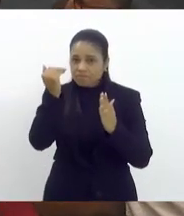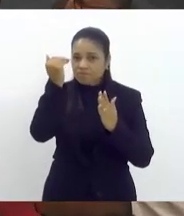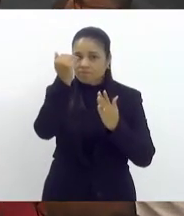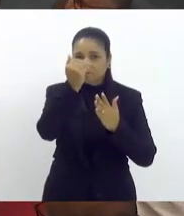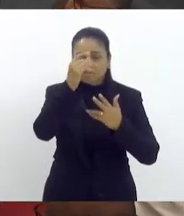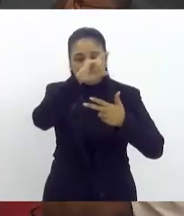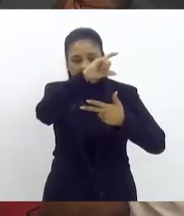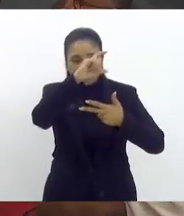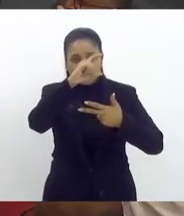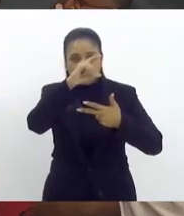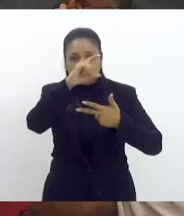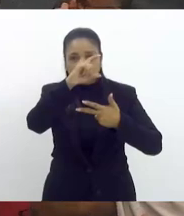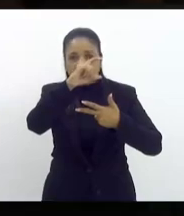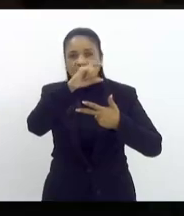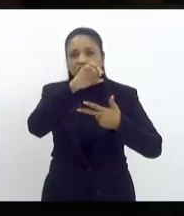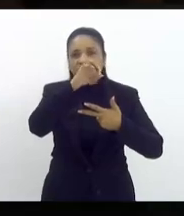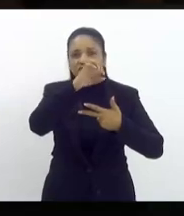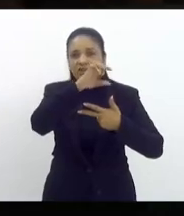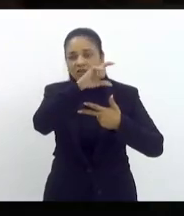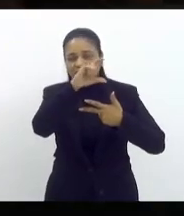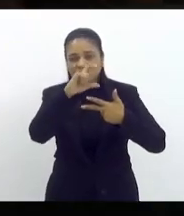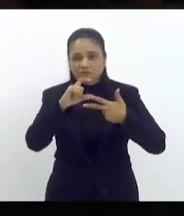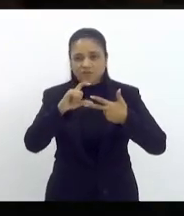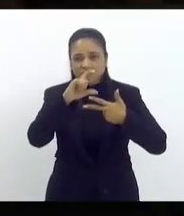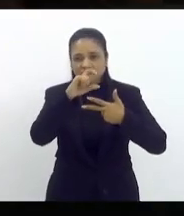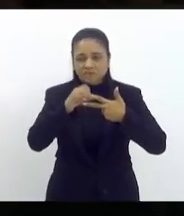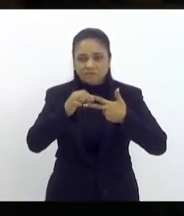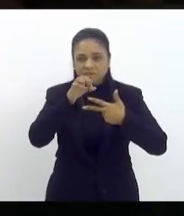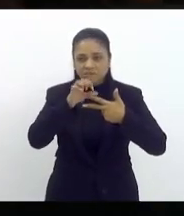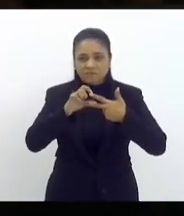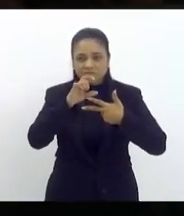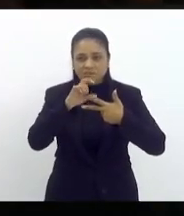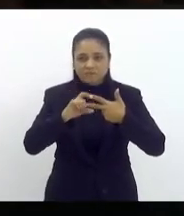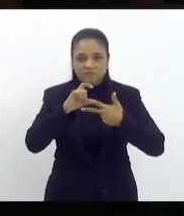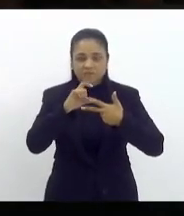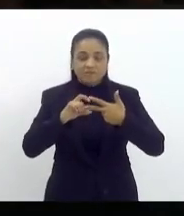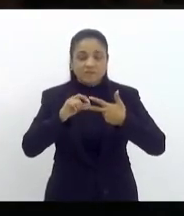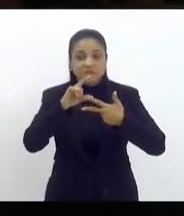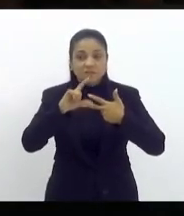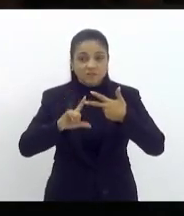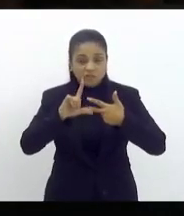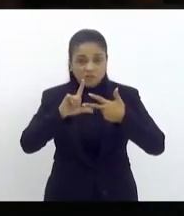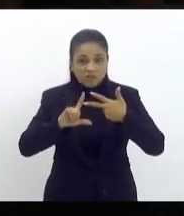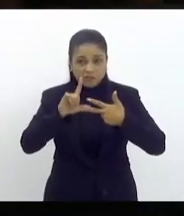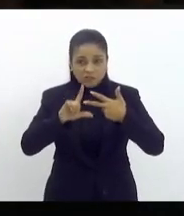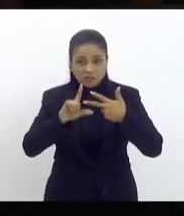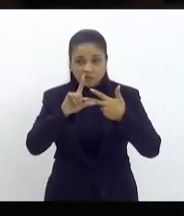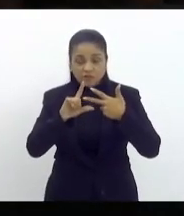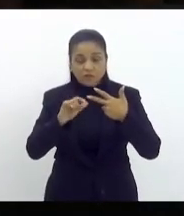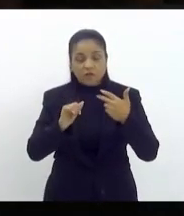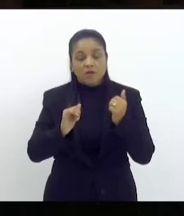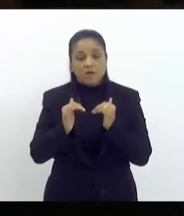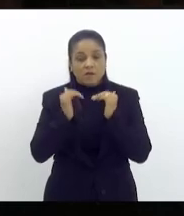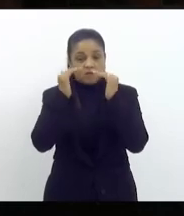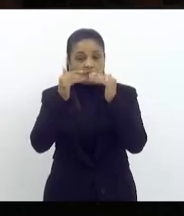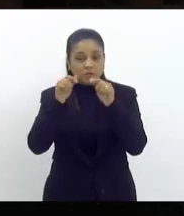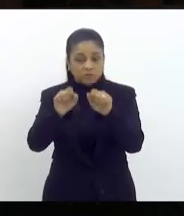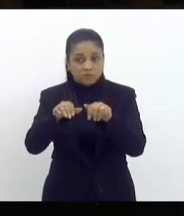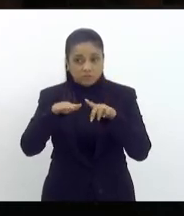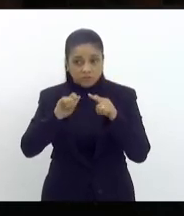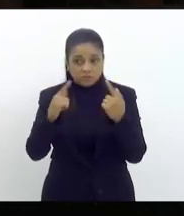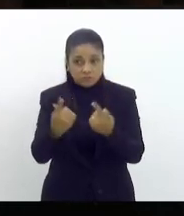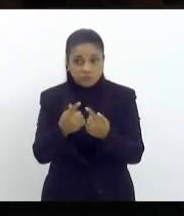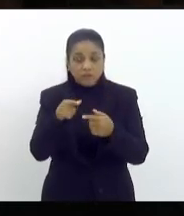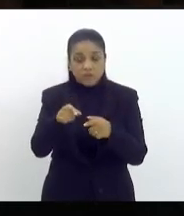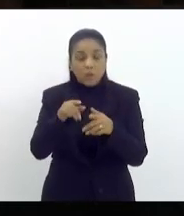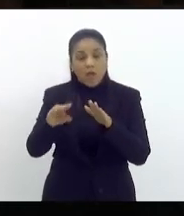frente aos três poderes essa não é uma emenda meramente da bancada do pessoal essa na verdade é uma emenda que